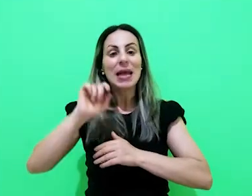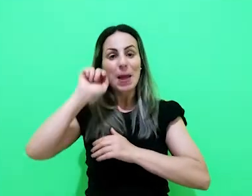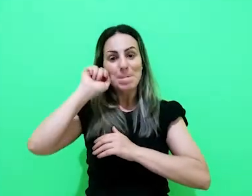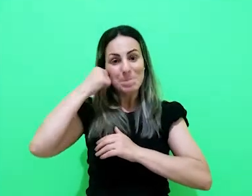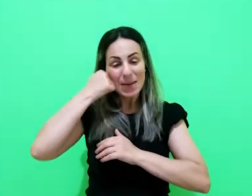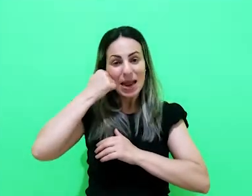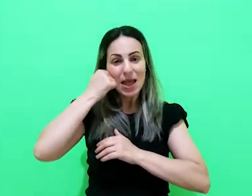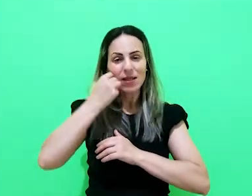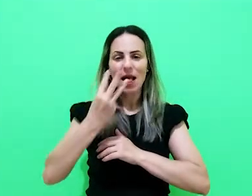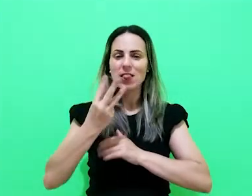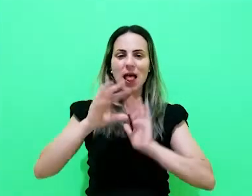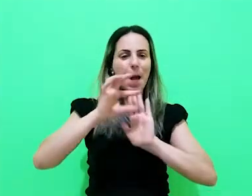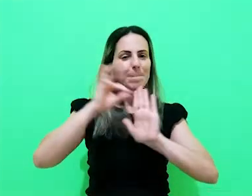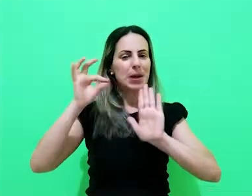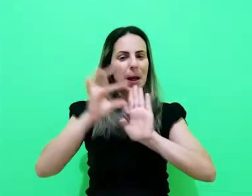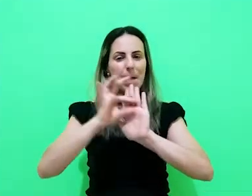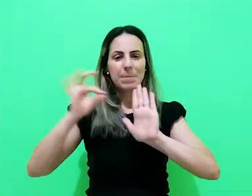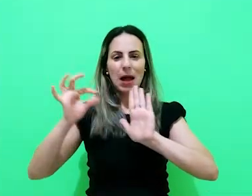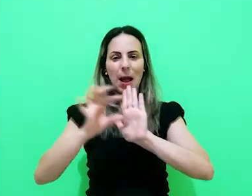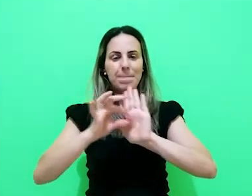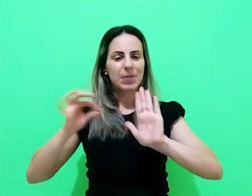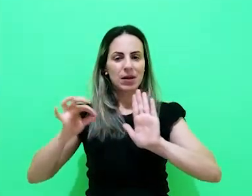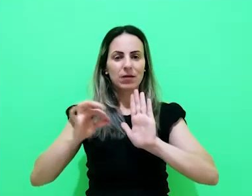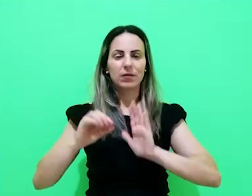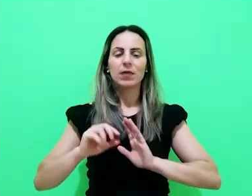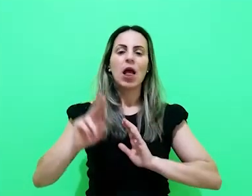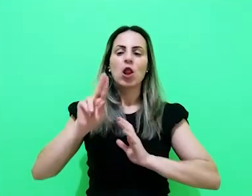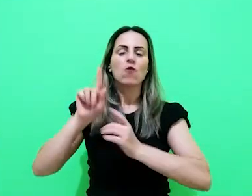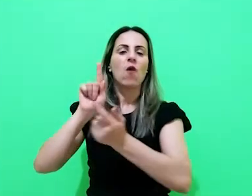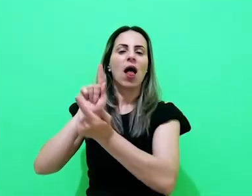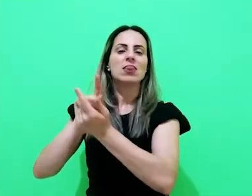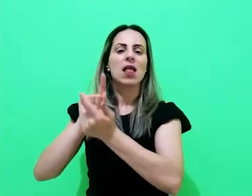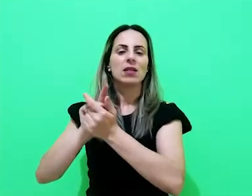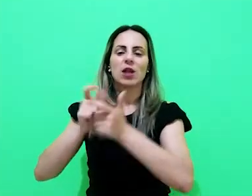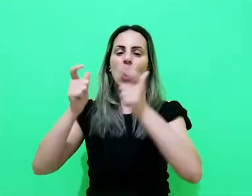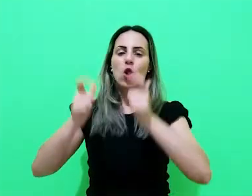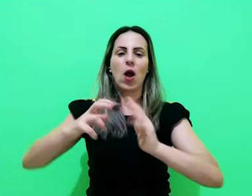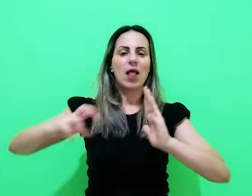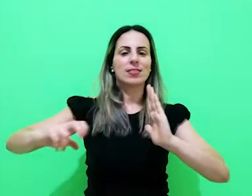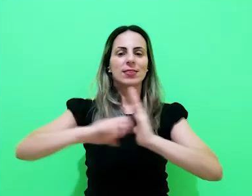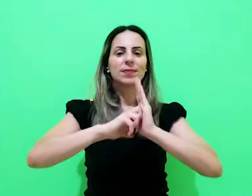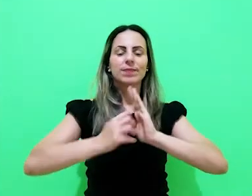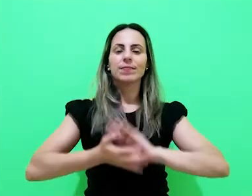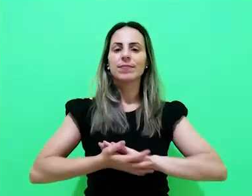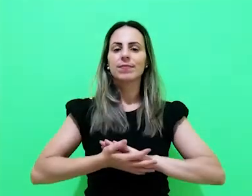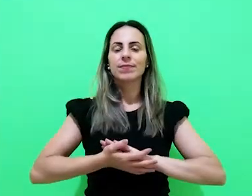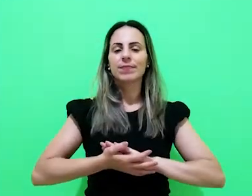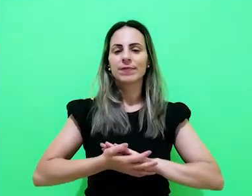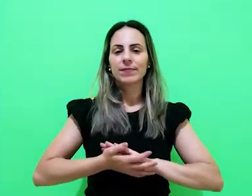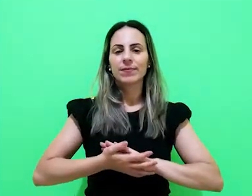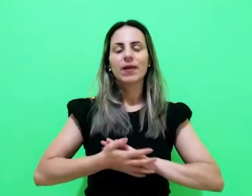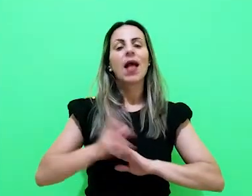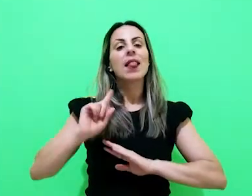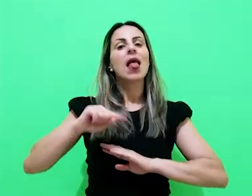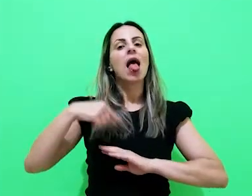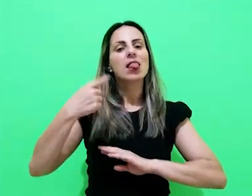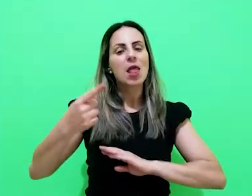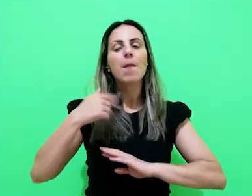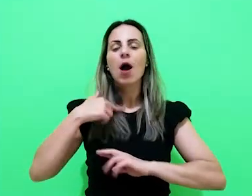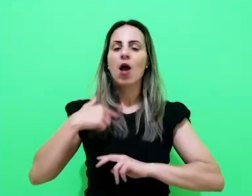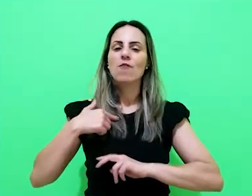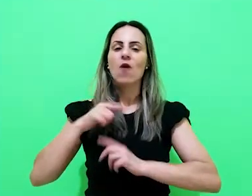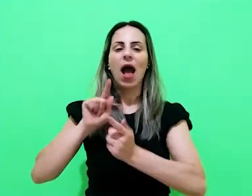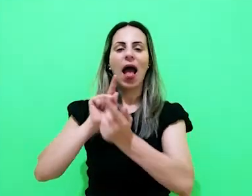preta, eu destaco as 3 e eu não vou atender essa vítima no local do acidente. E aí sim eu vou atender as